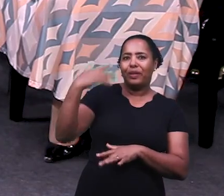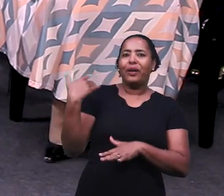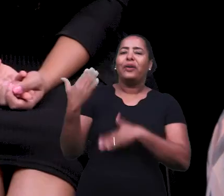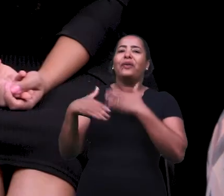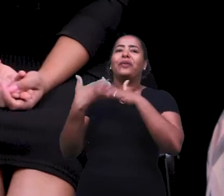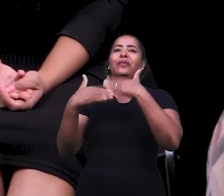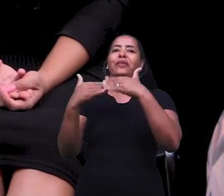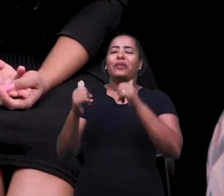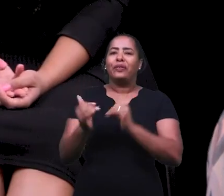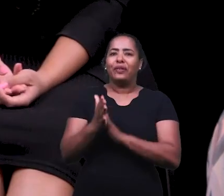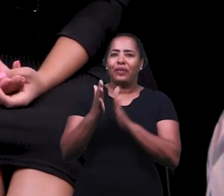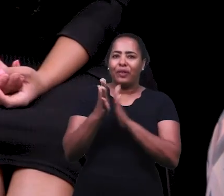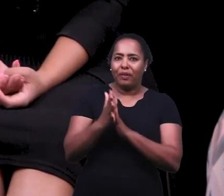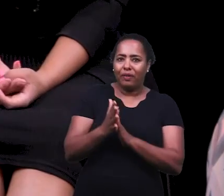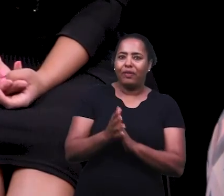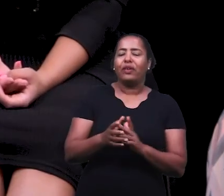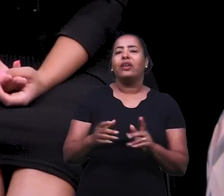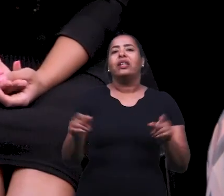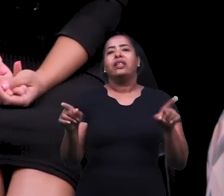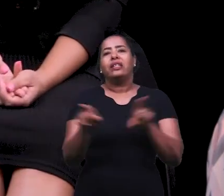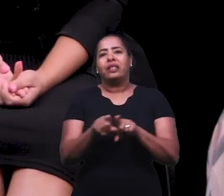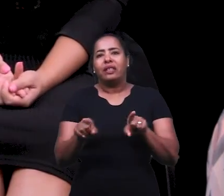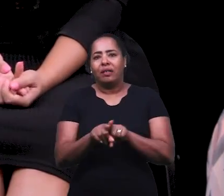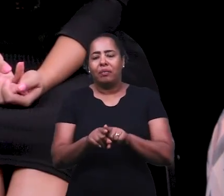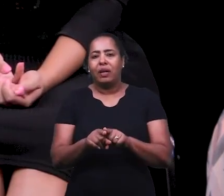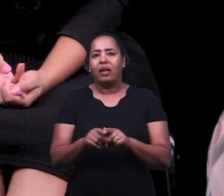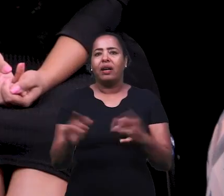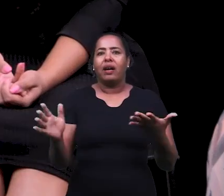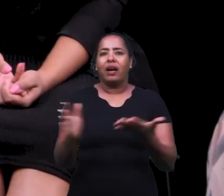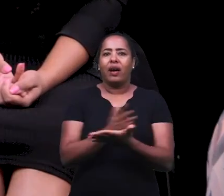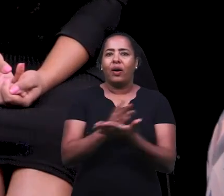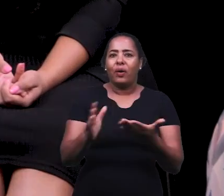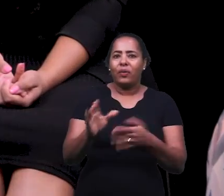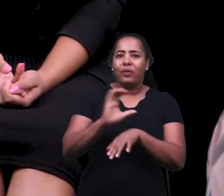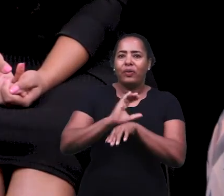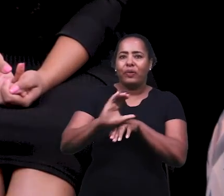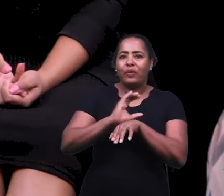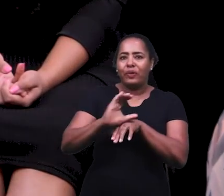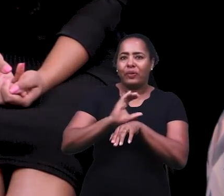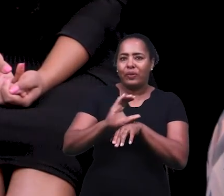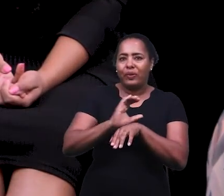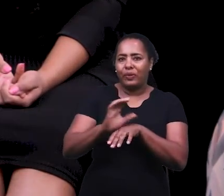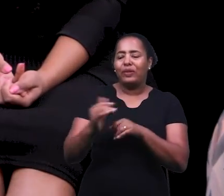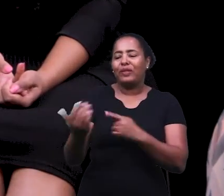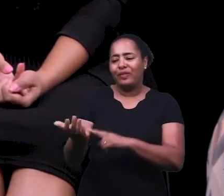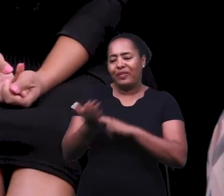fomos crescendo e fomos aperfeiçoando no louvor. Pude fazer também